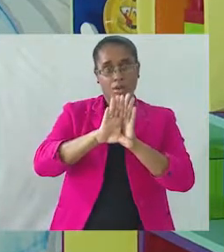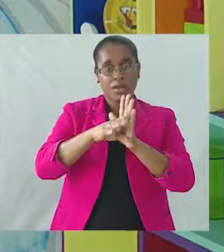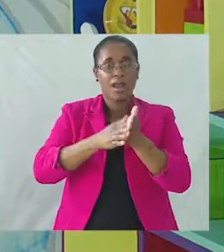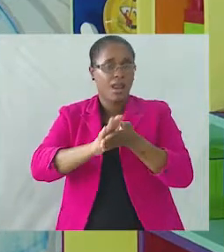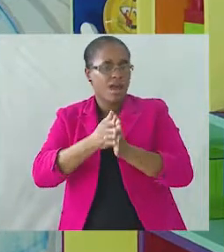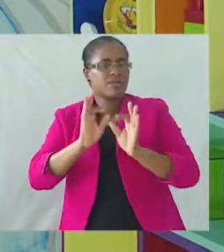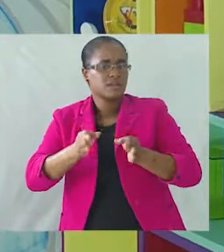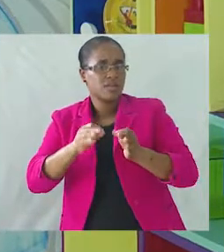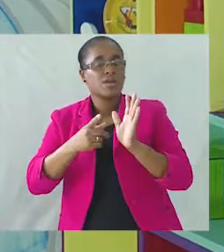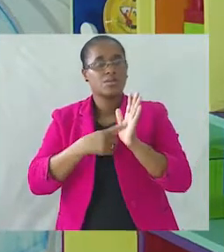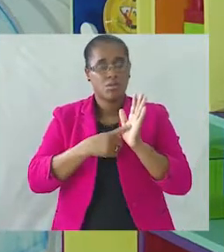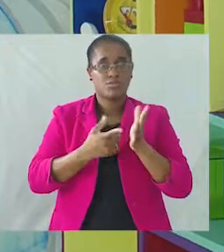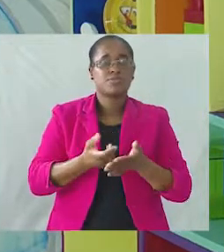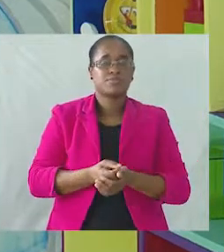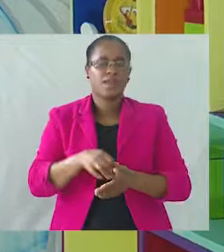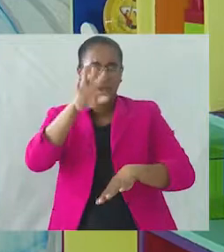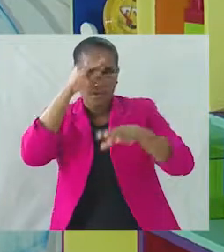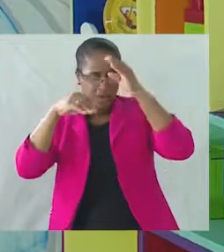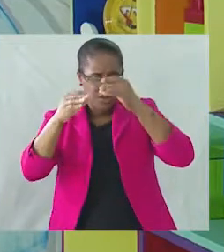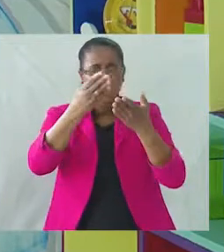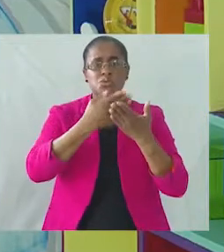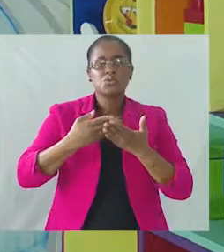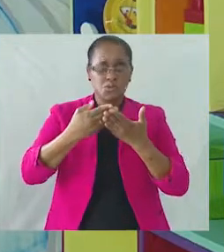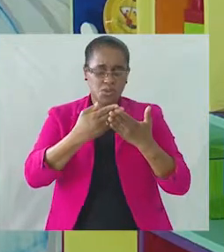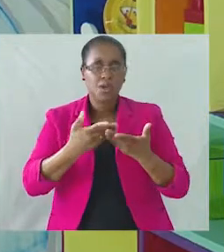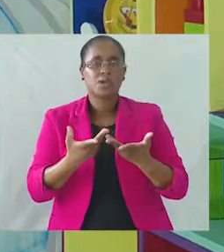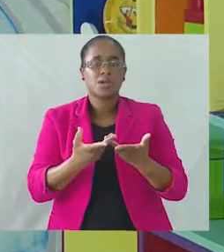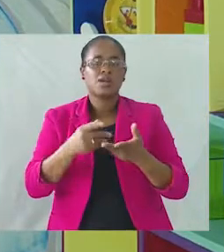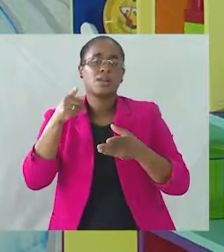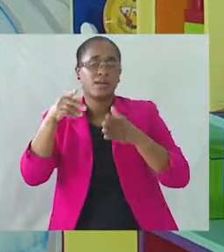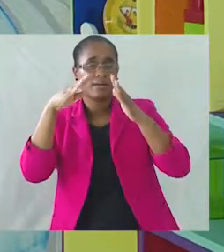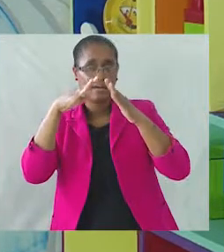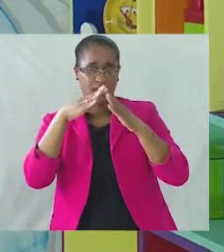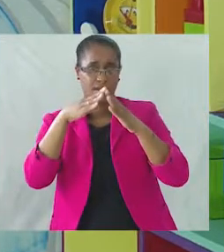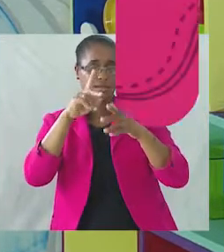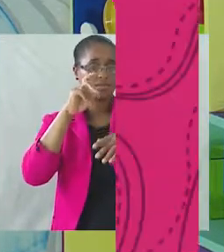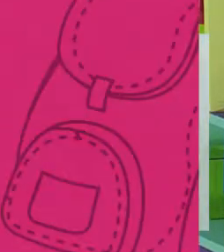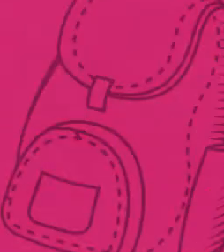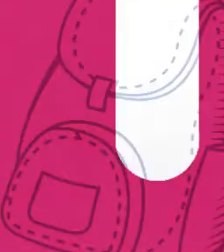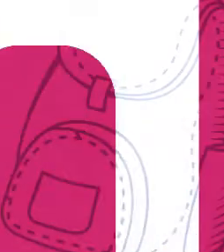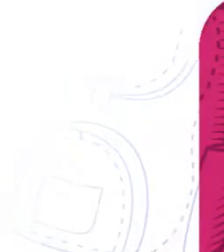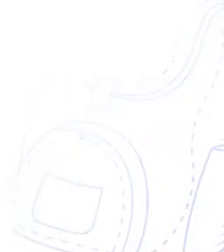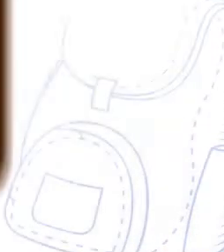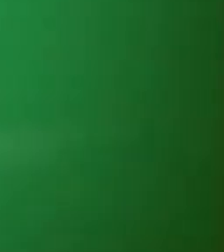as mãos. Aprender a estudar em casa é proteger-se.